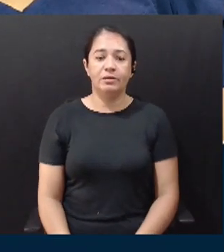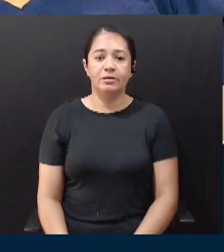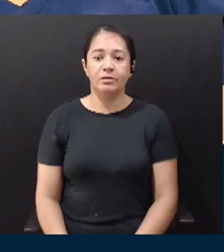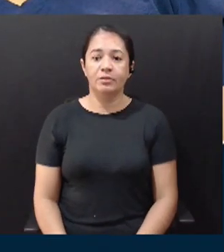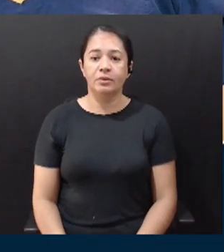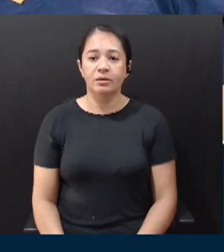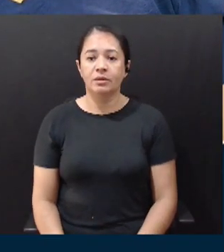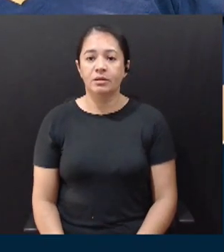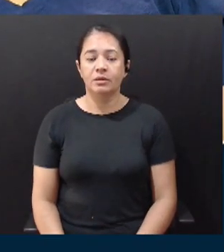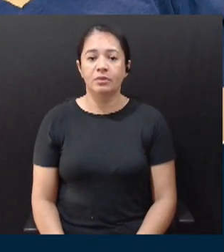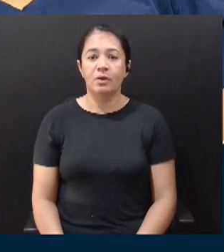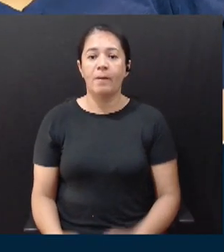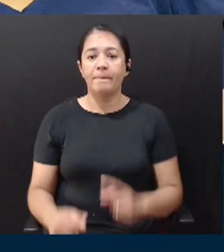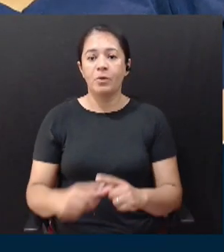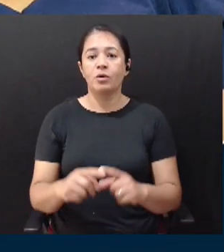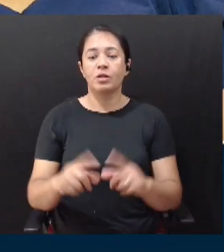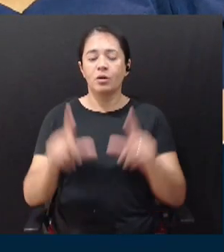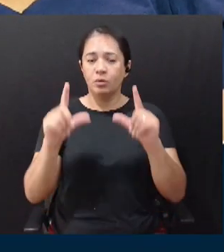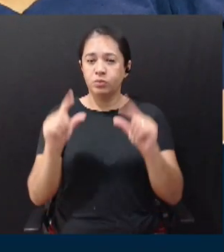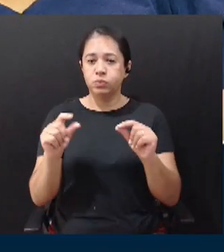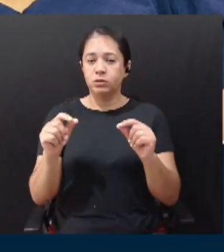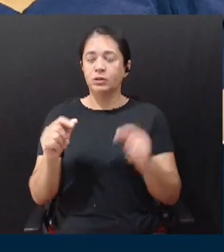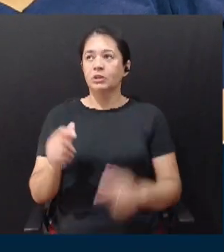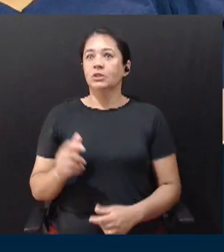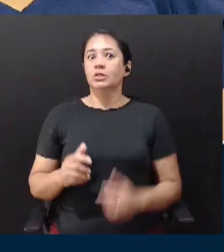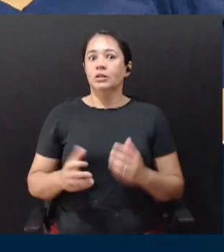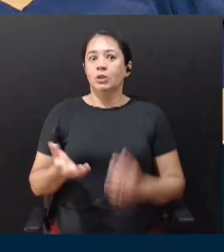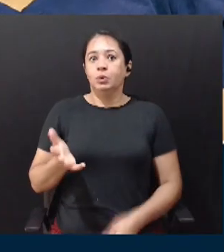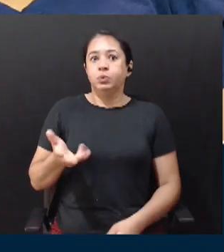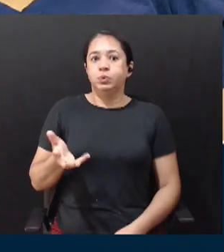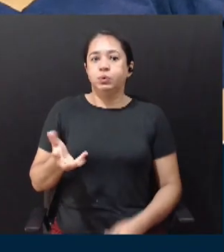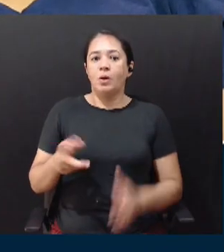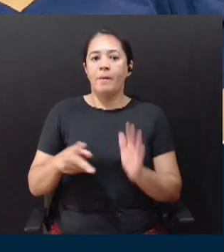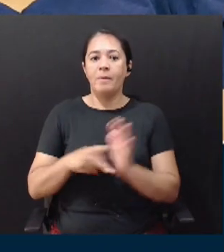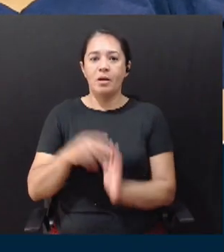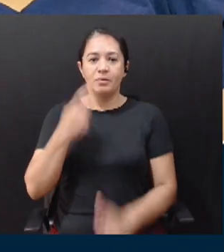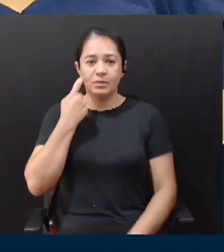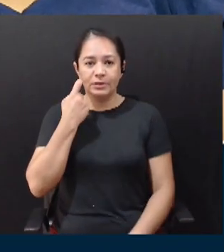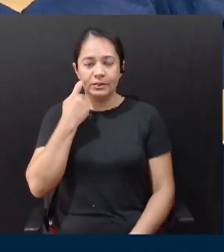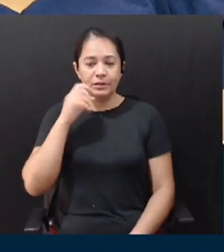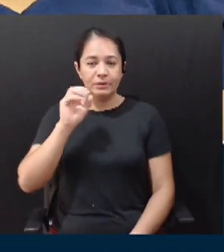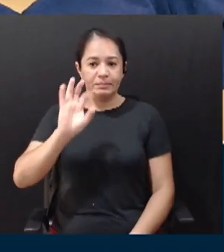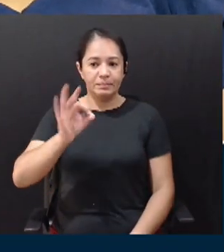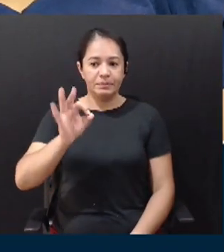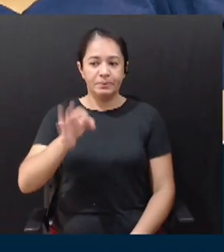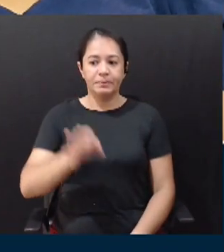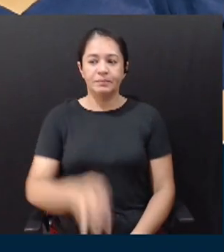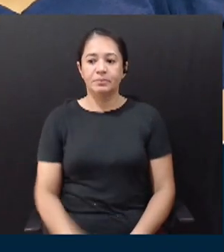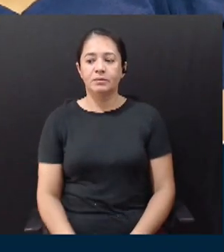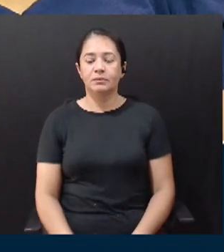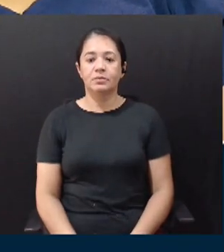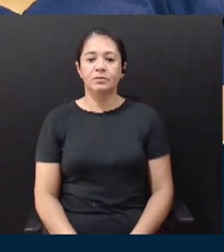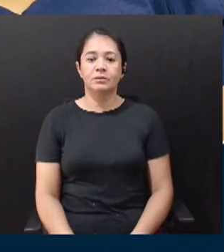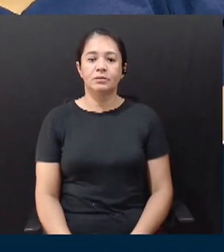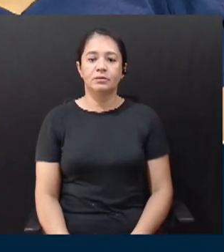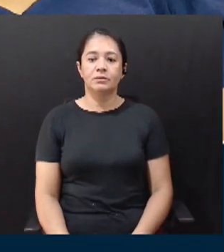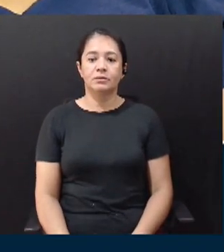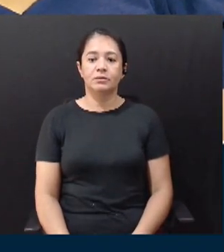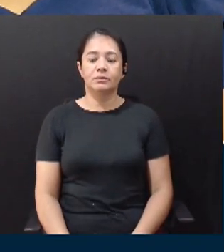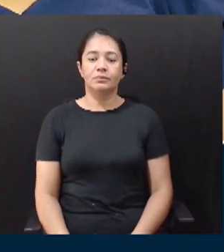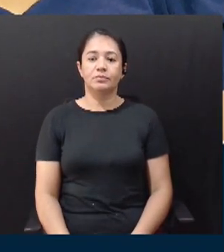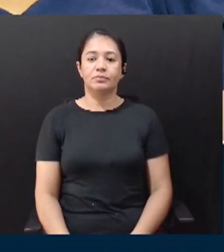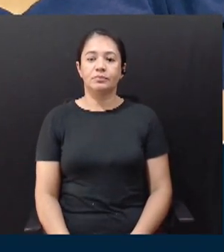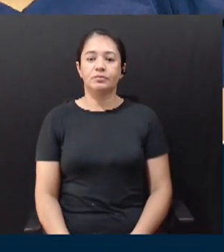um pouquinho essa euforia da sexta-feira, né. Com certeza. Dá É uma o equilíbrio, equilibrada. né? Exatamente, isso mesmo. Vamos